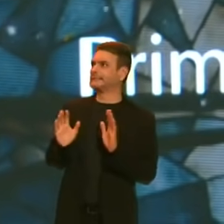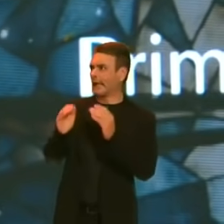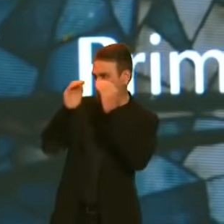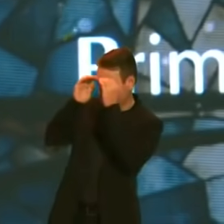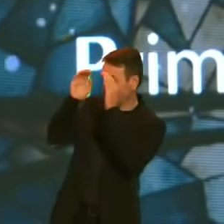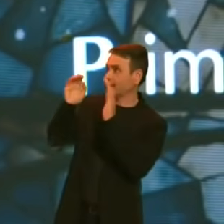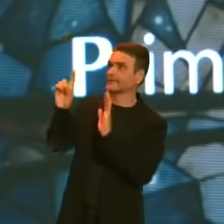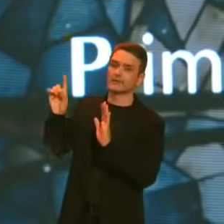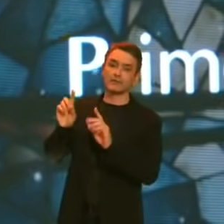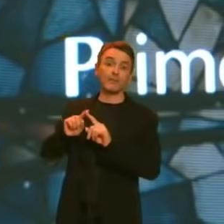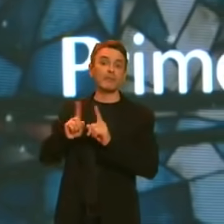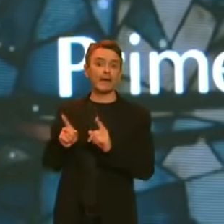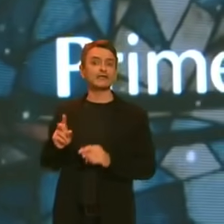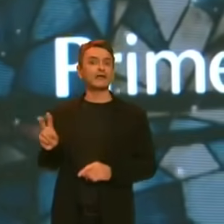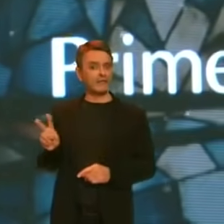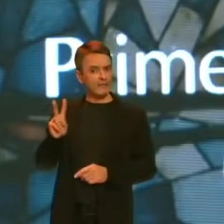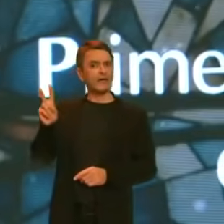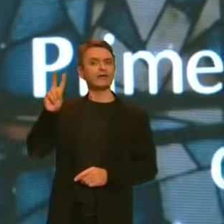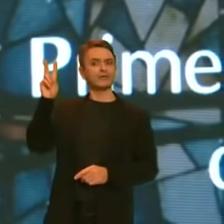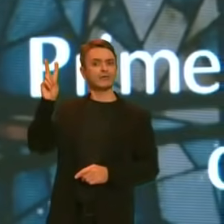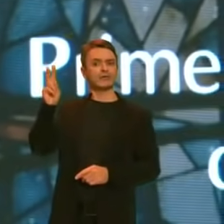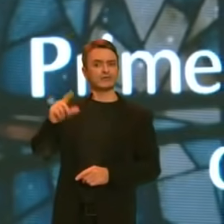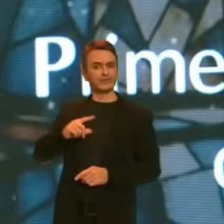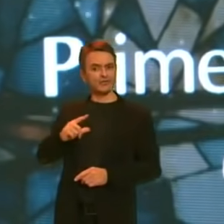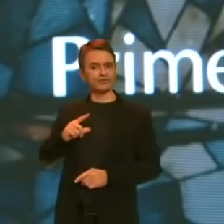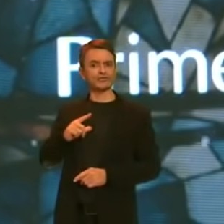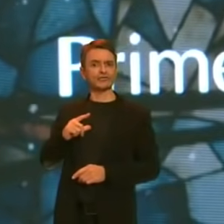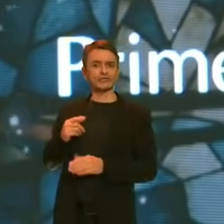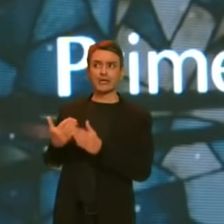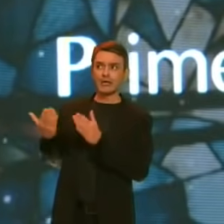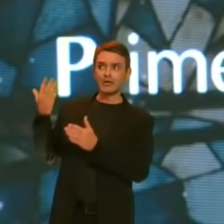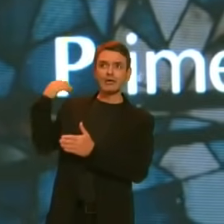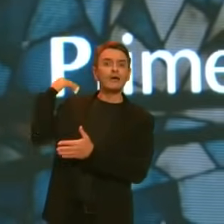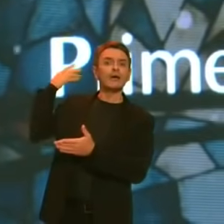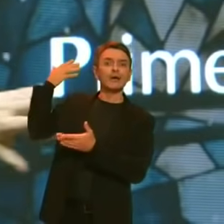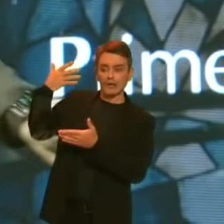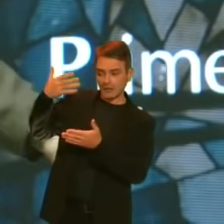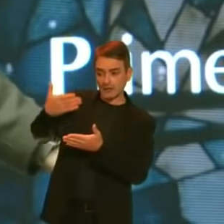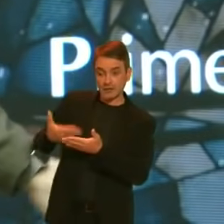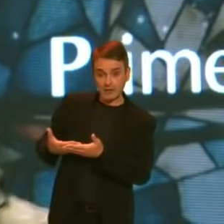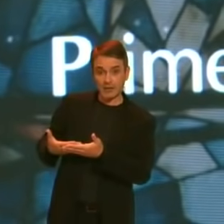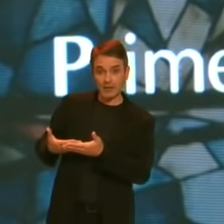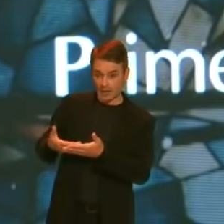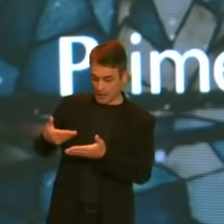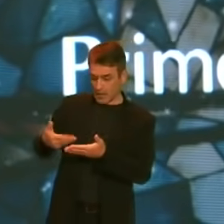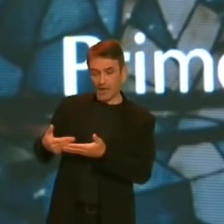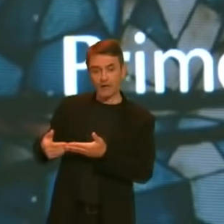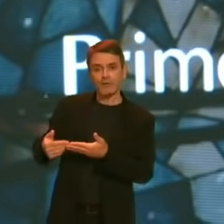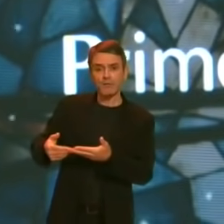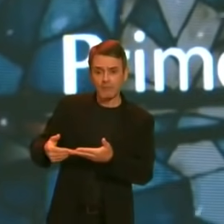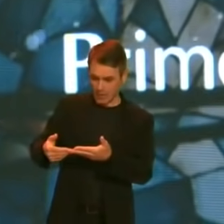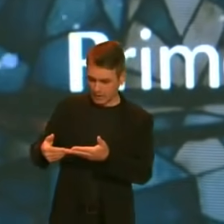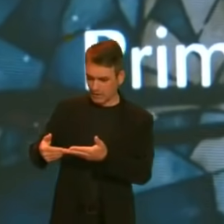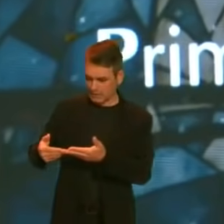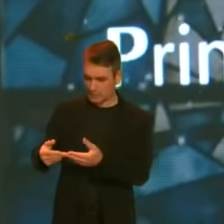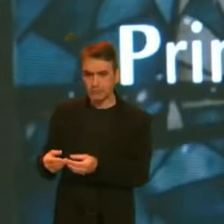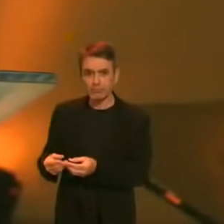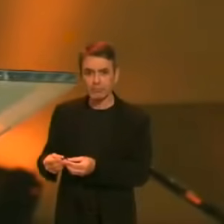existiam valores que permeavam a sociedade. Pouco a pouco eles estão sendo banidos.